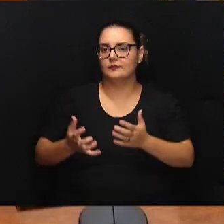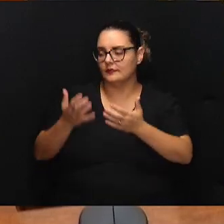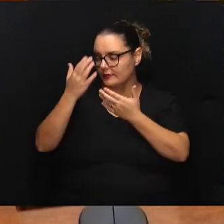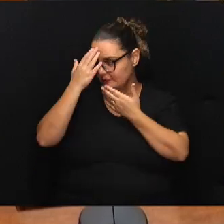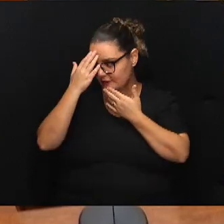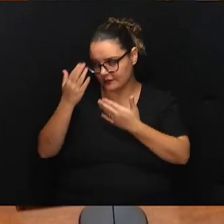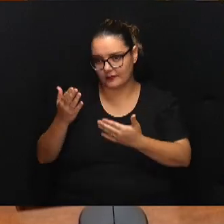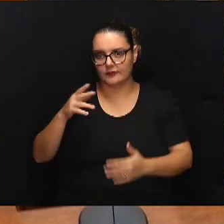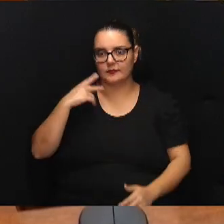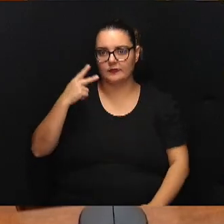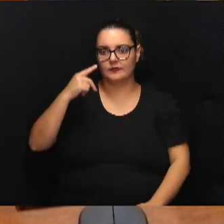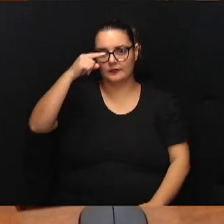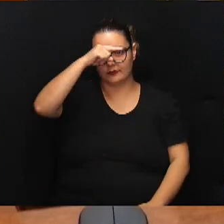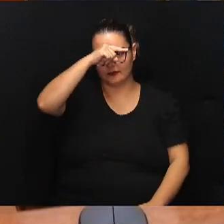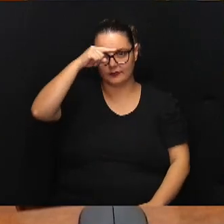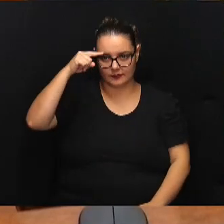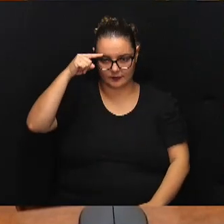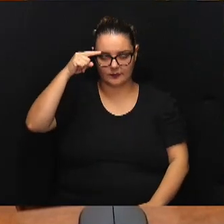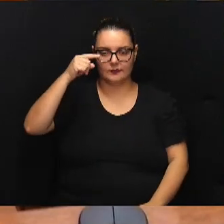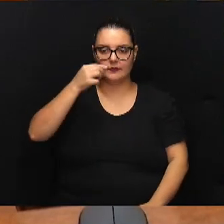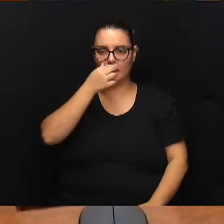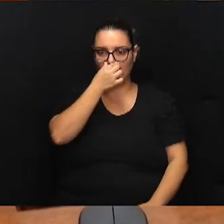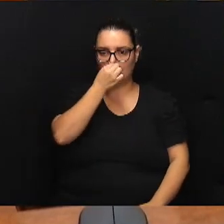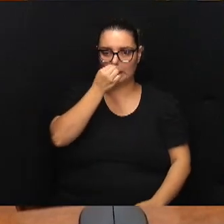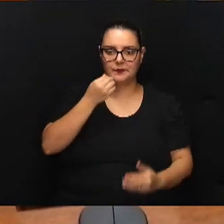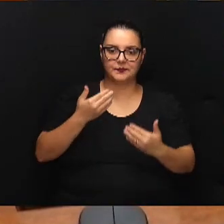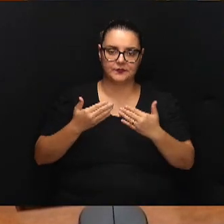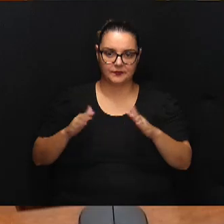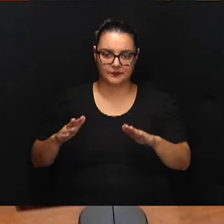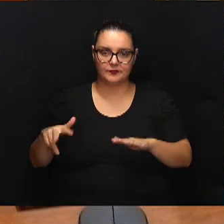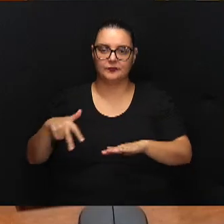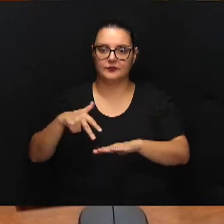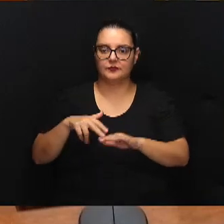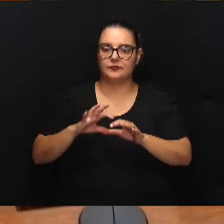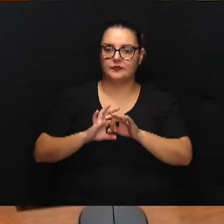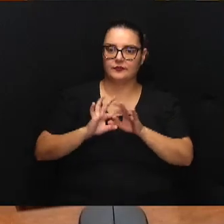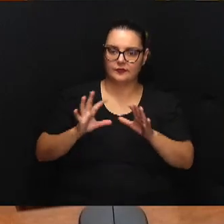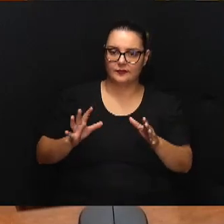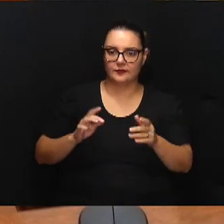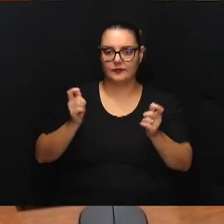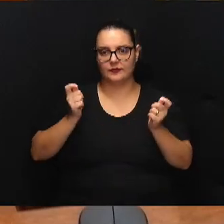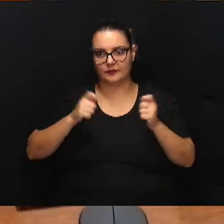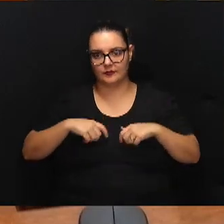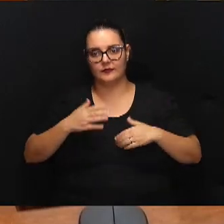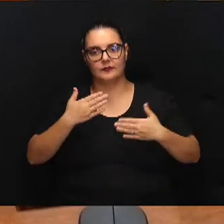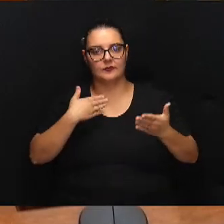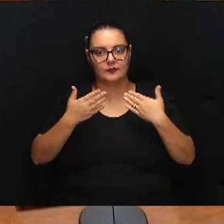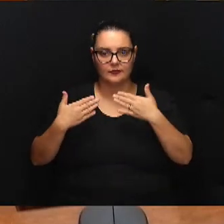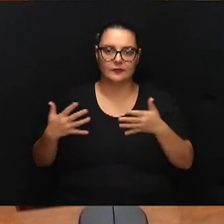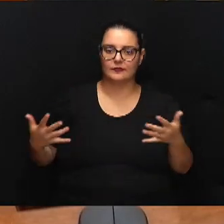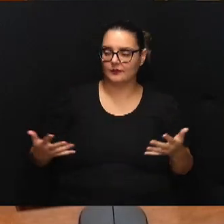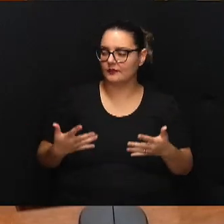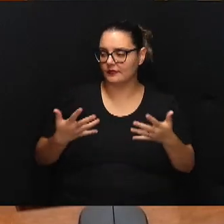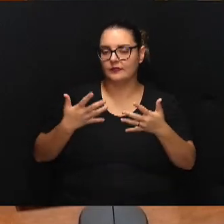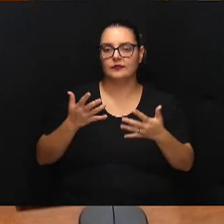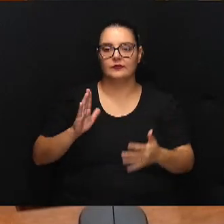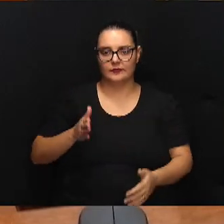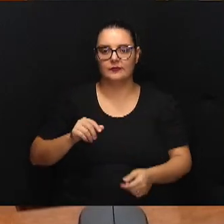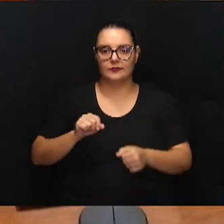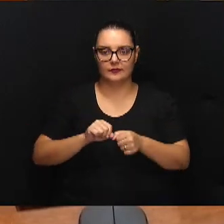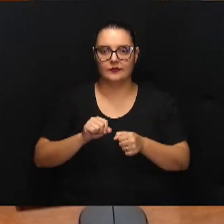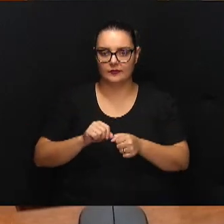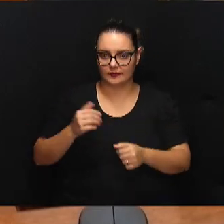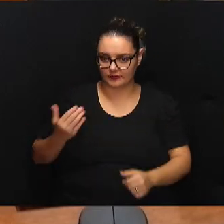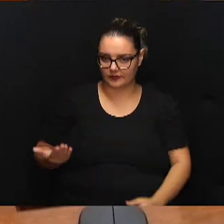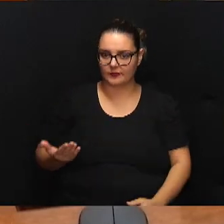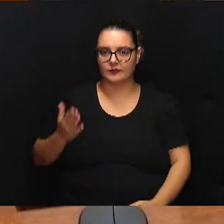muito ao vereador Otto pela abertura, pela possibilidade de diálogo, pelas iniciativas já feitas por